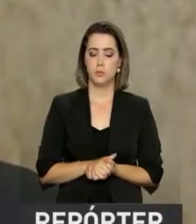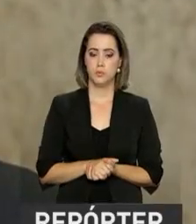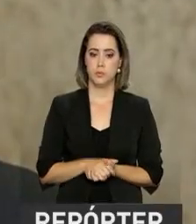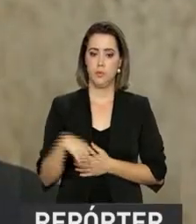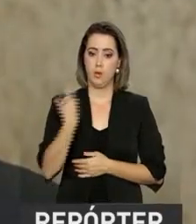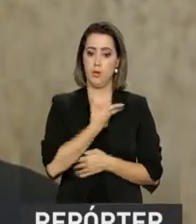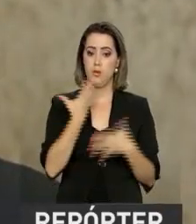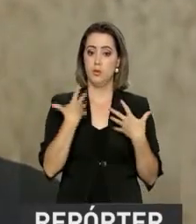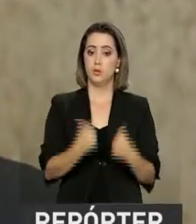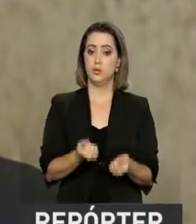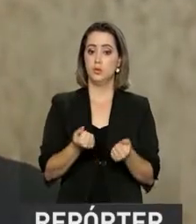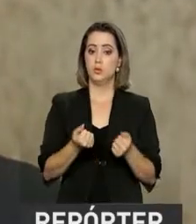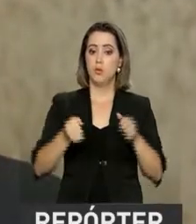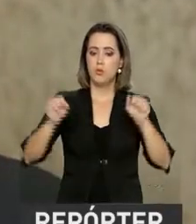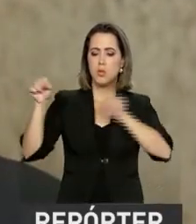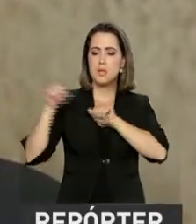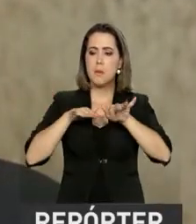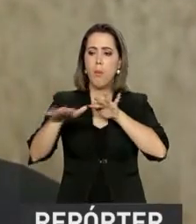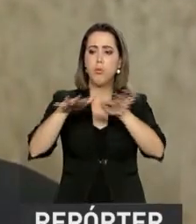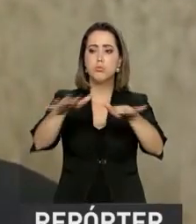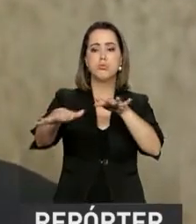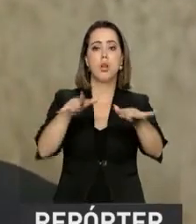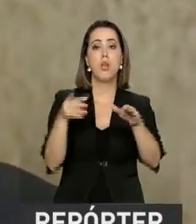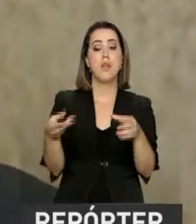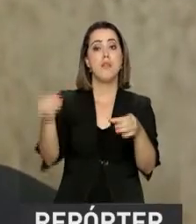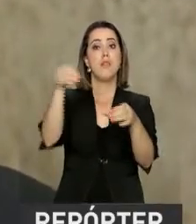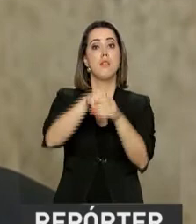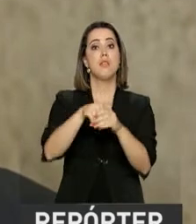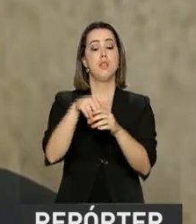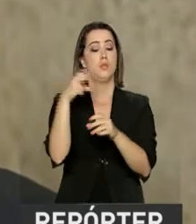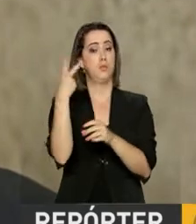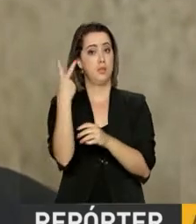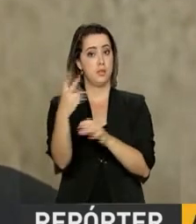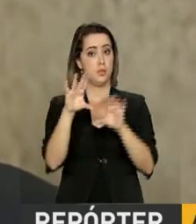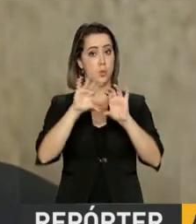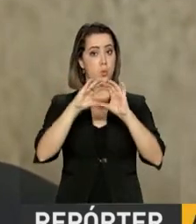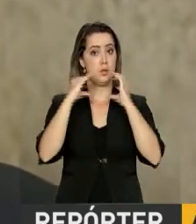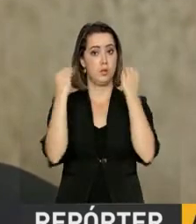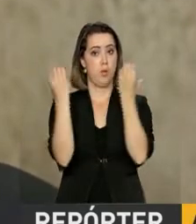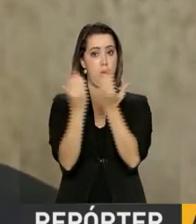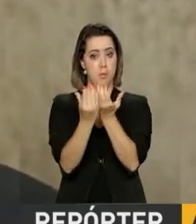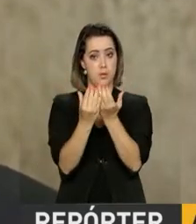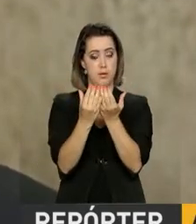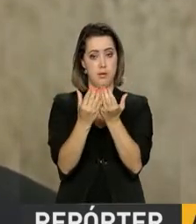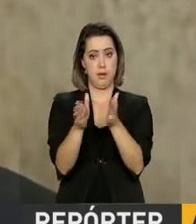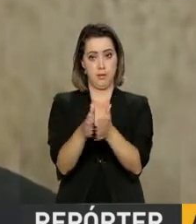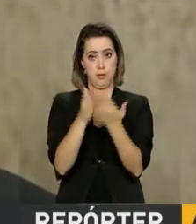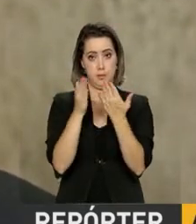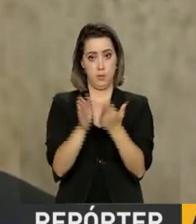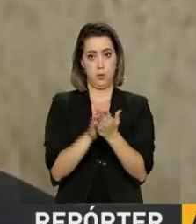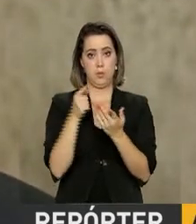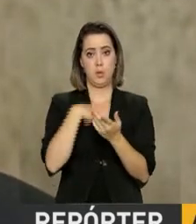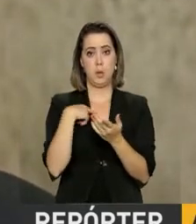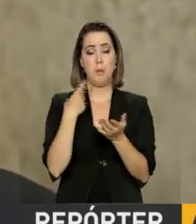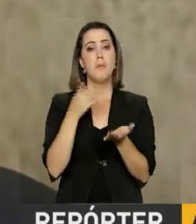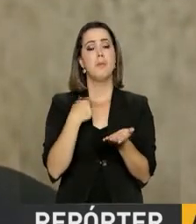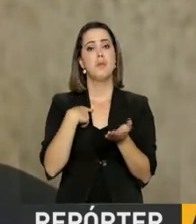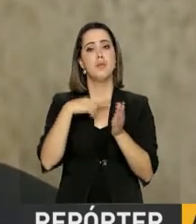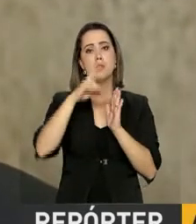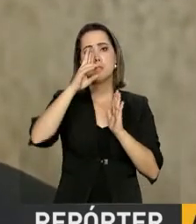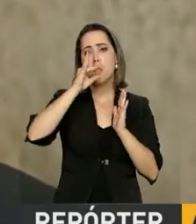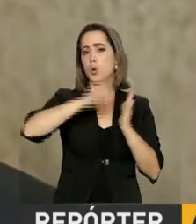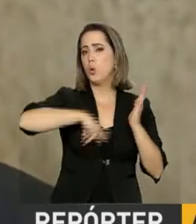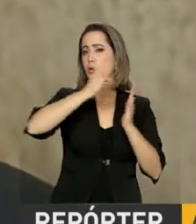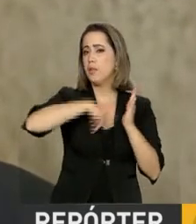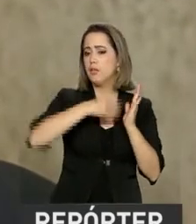Nós vamos fazer esse mutirão dentro destas duas comunidades para fazer a regularização